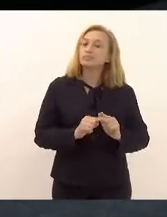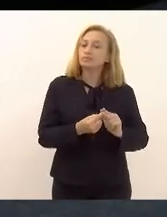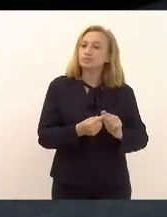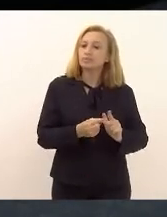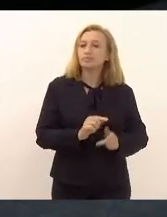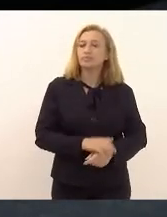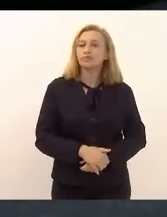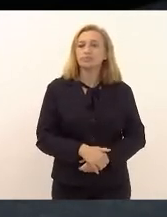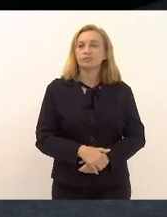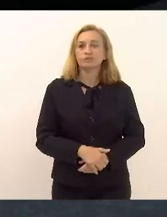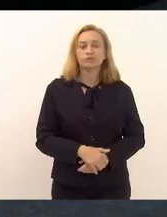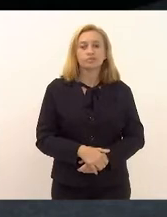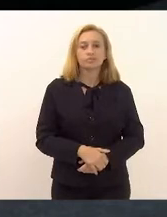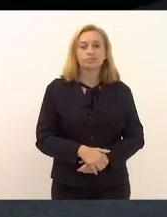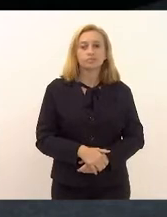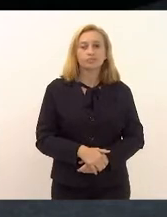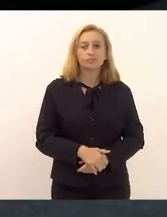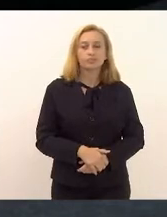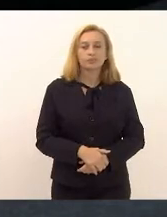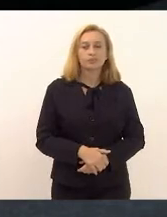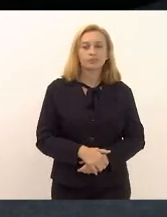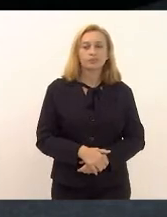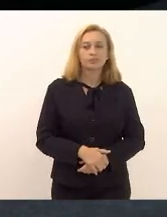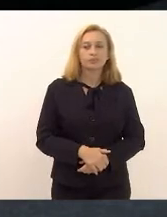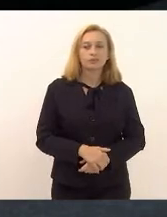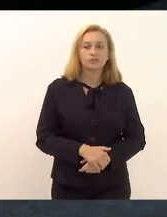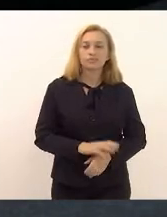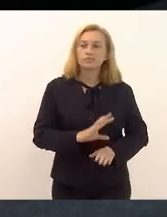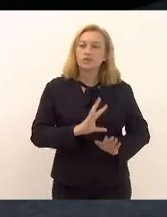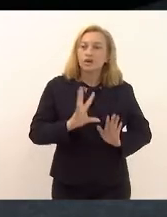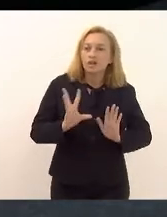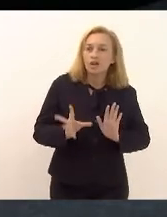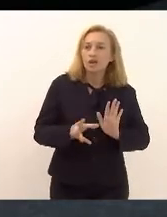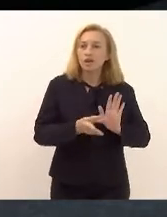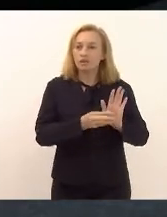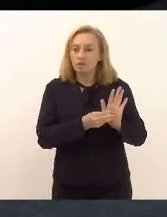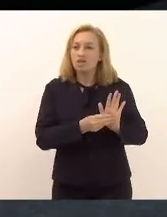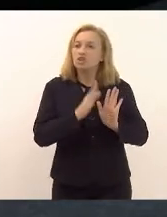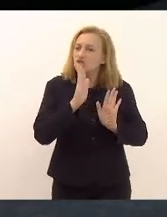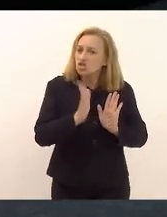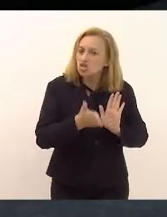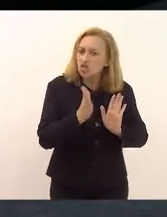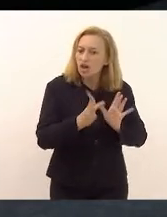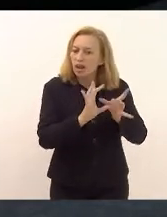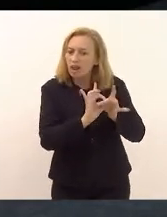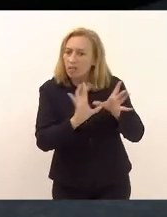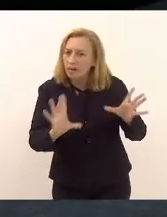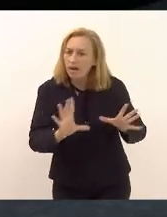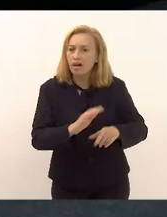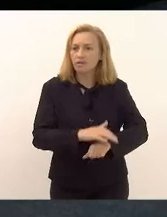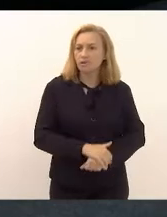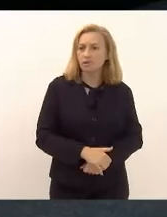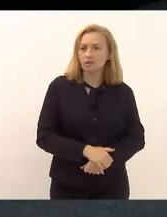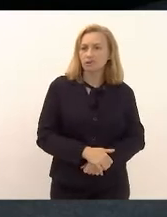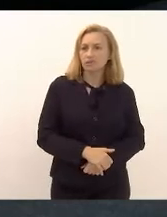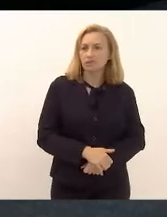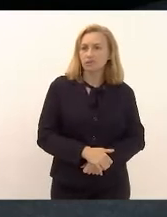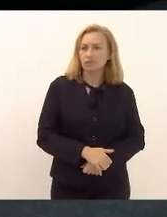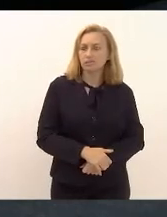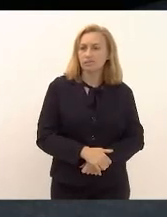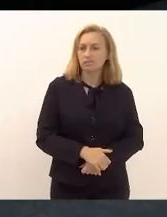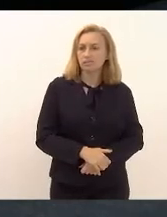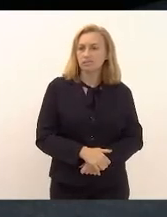modificativa à ementa, que já era autorizativa.